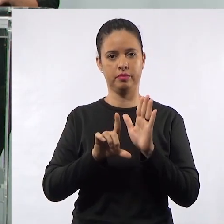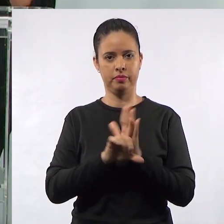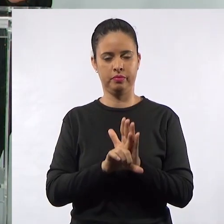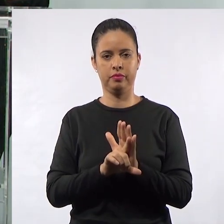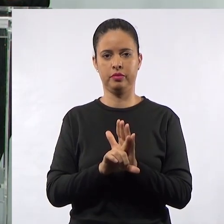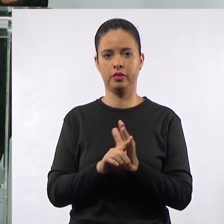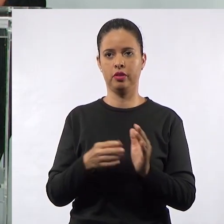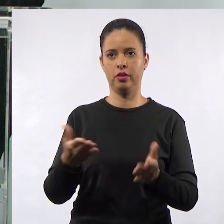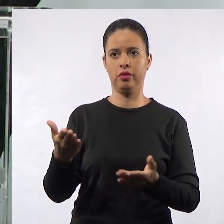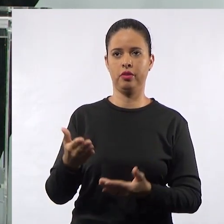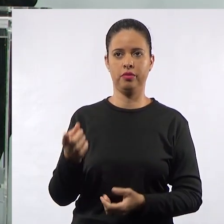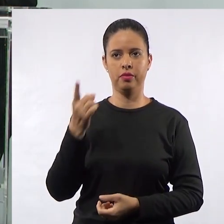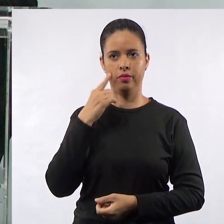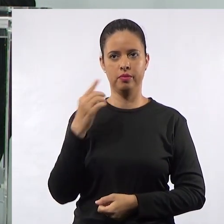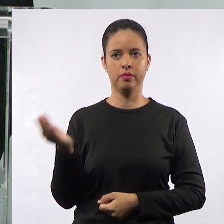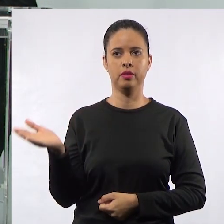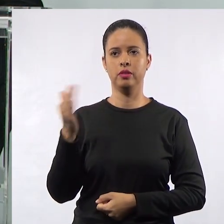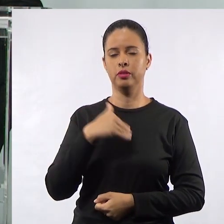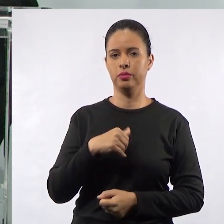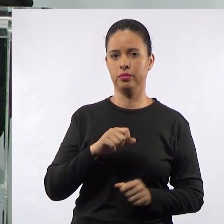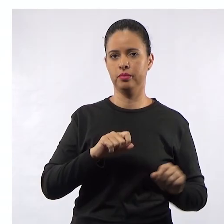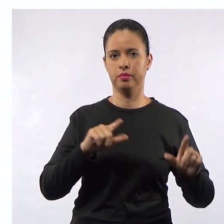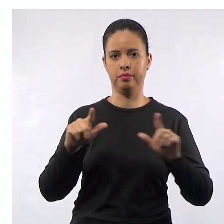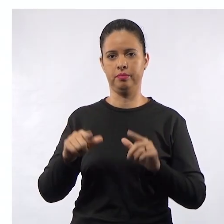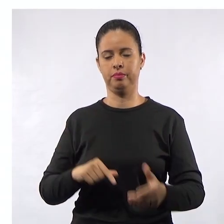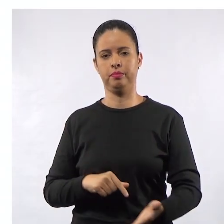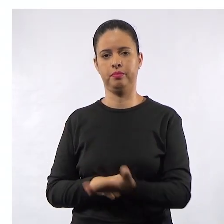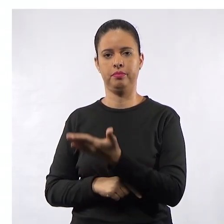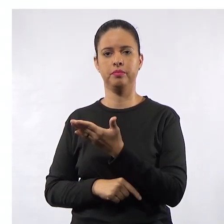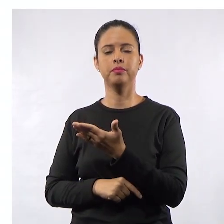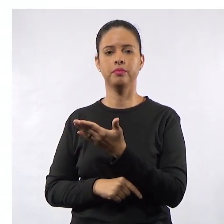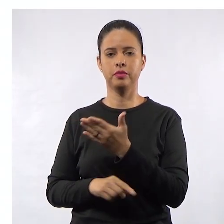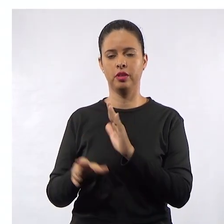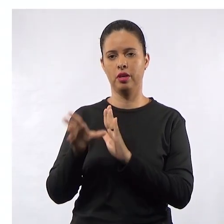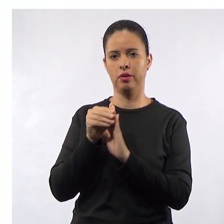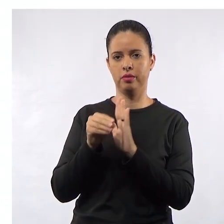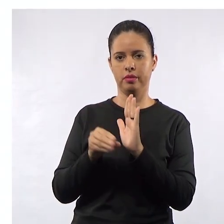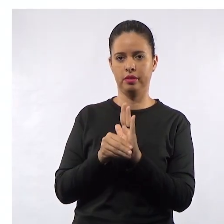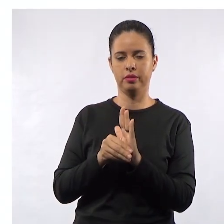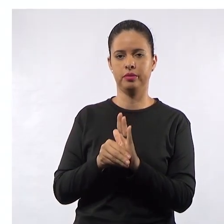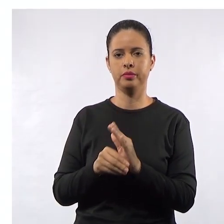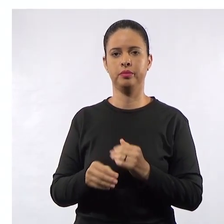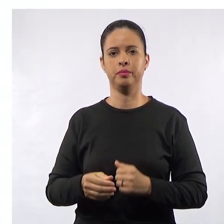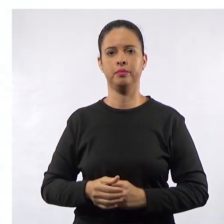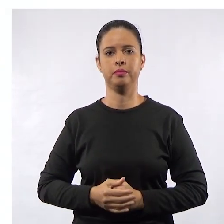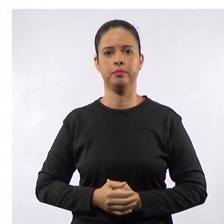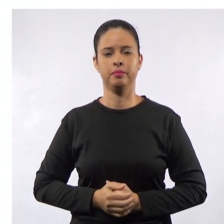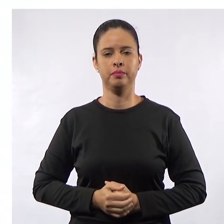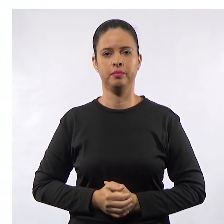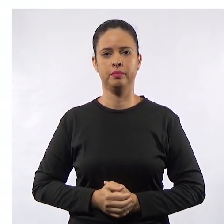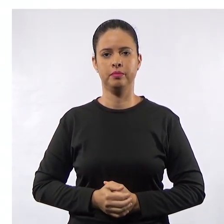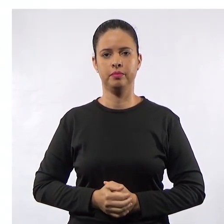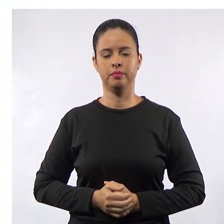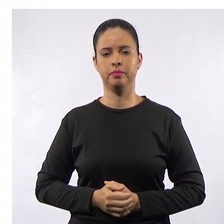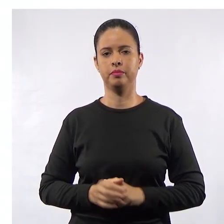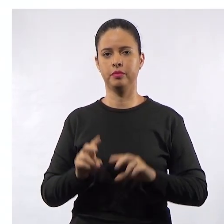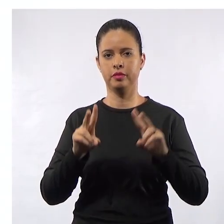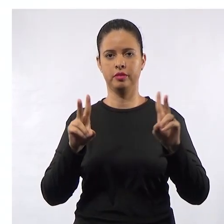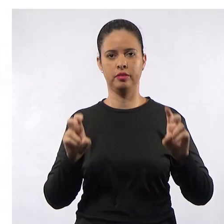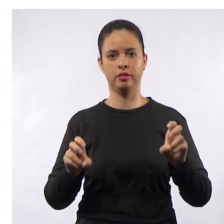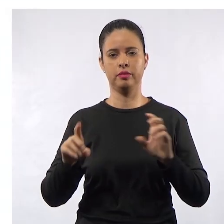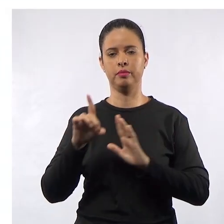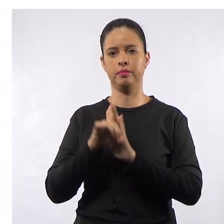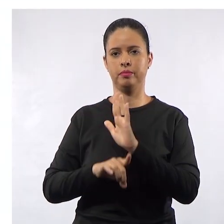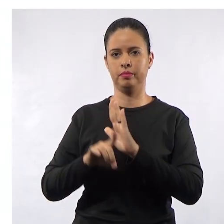consumerista. Então, eu vou te convidar para vir aqui comigo na tela, para a gente, de fato, dar início ao conteúdo. Vamos lá? Aqui, vamos conversar